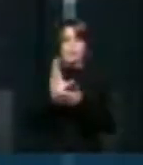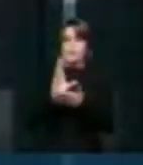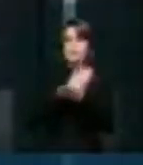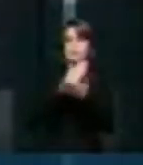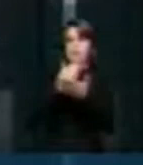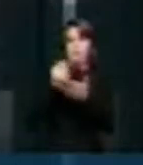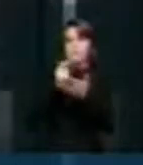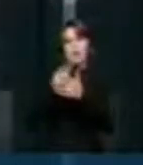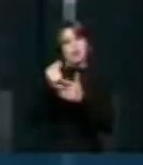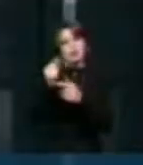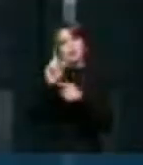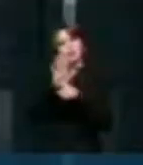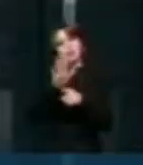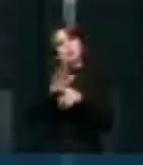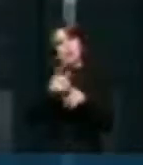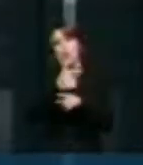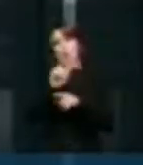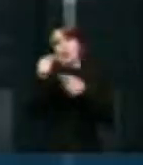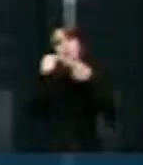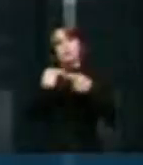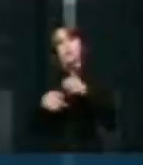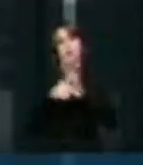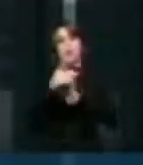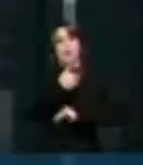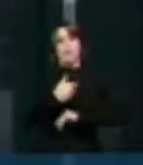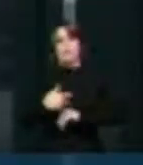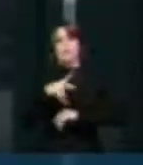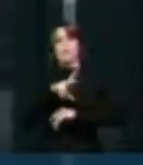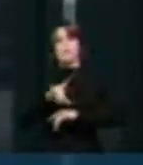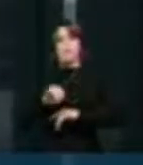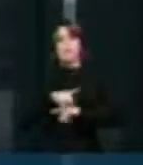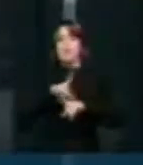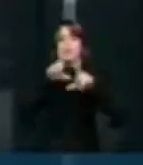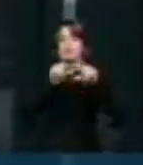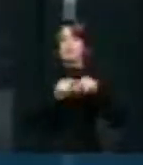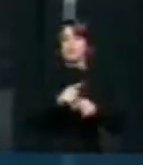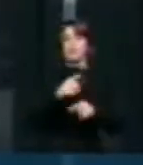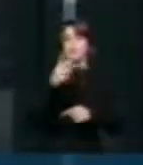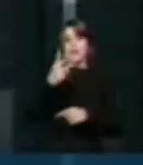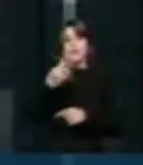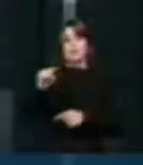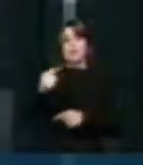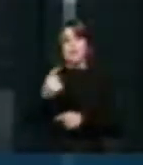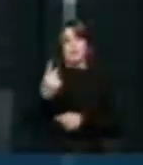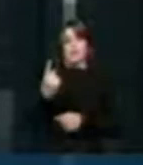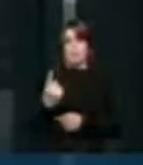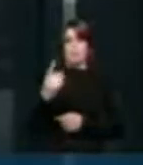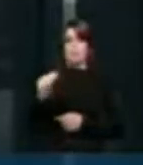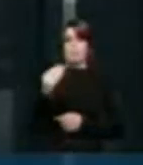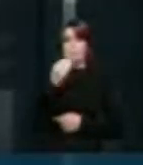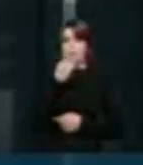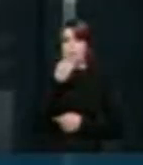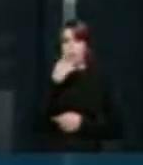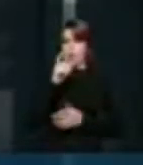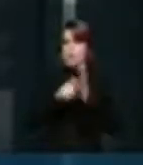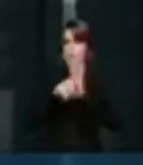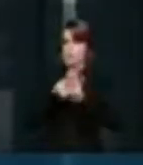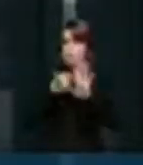pacote, entre outras medidas, o governo vai abrir mão de 3,1 bilhões de impostos. Vejam